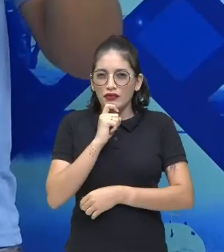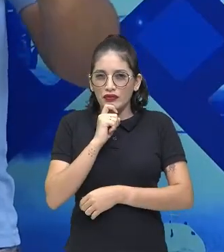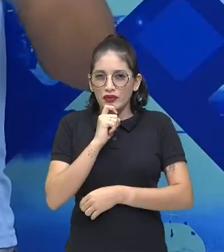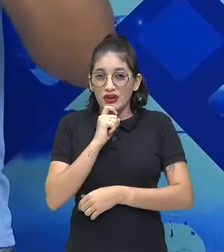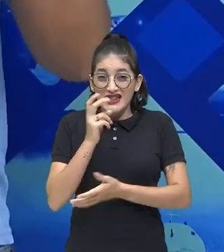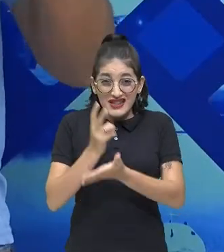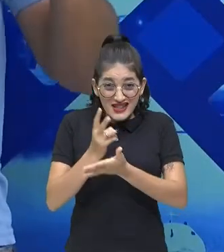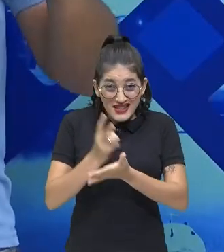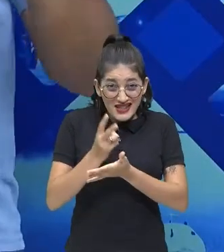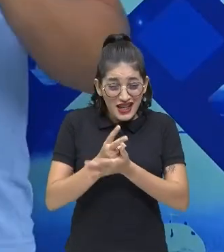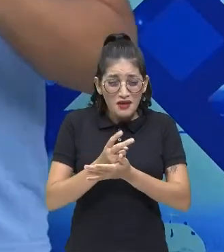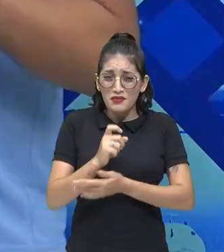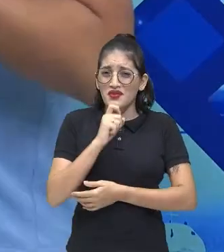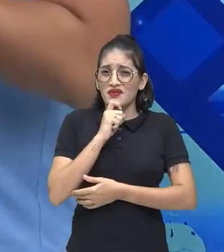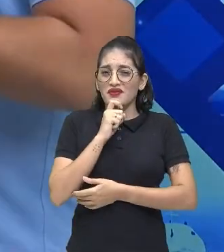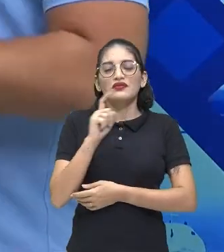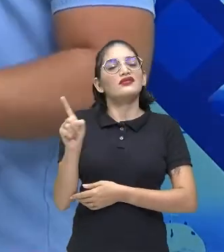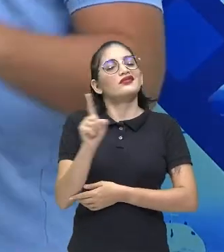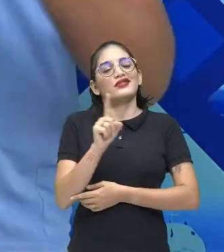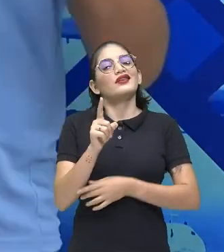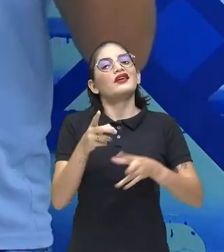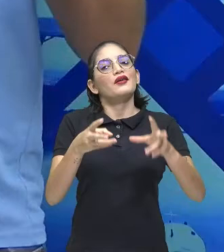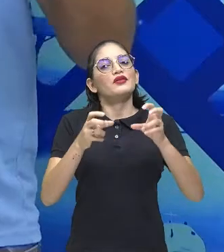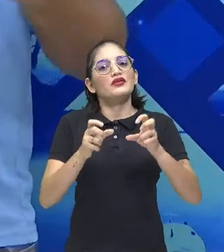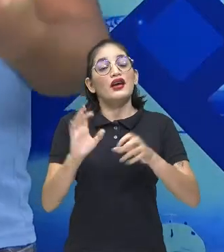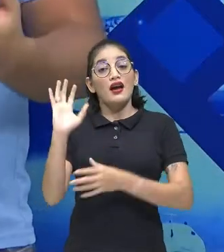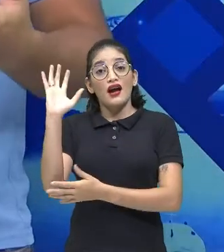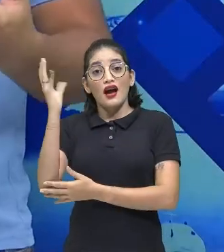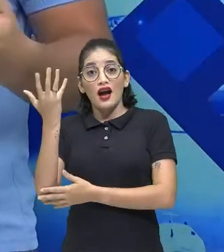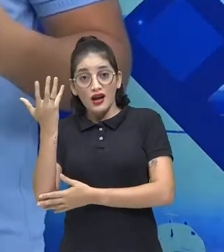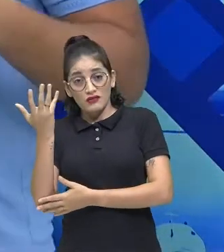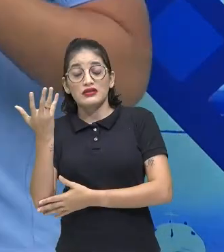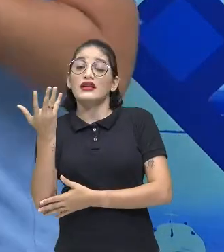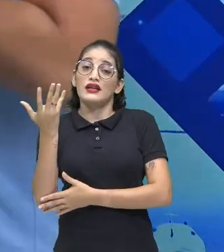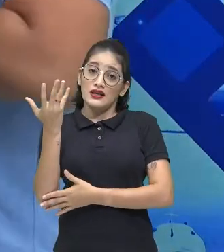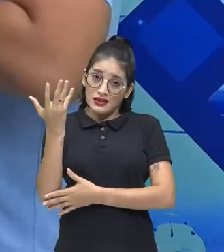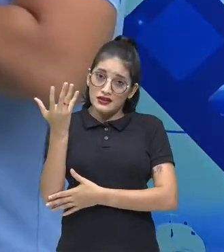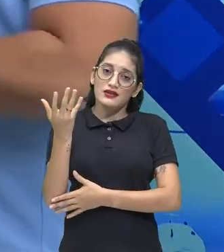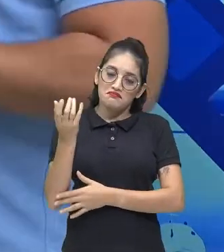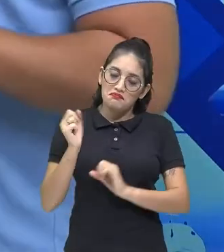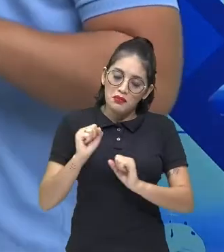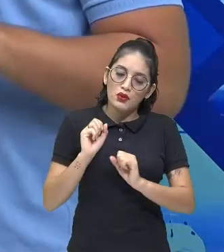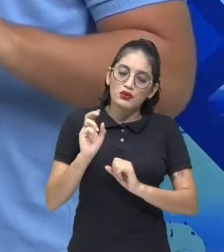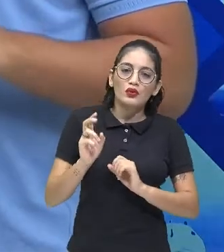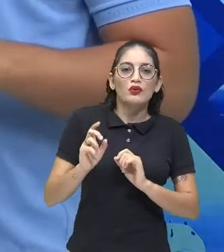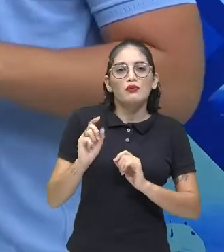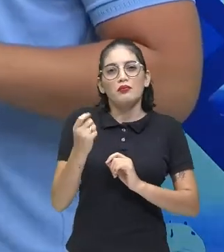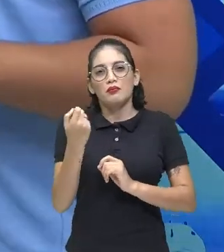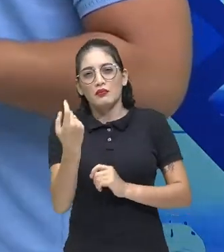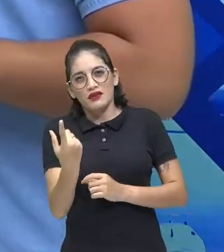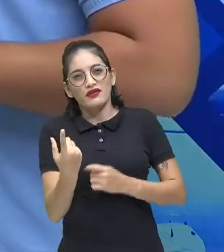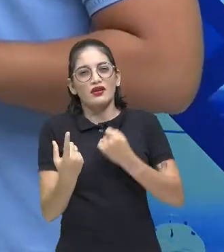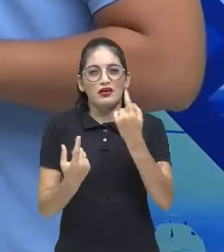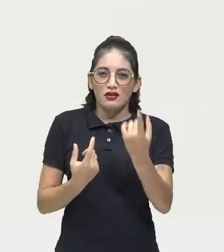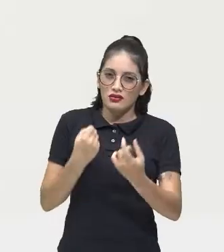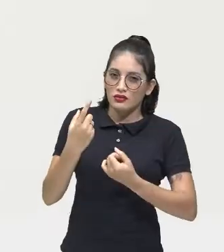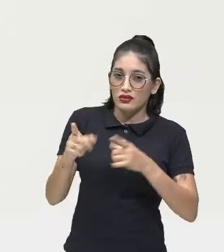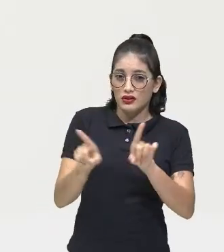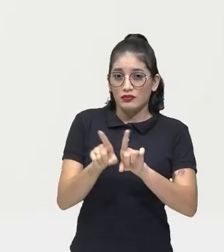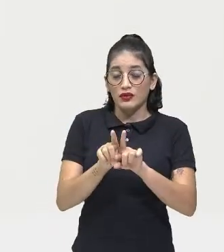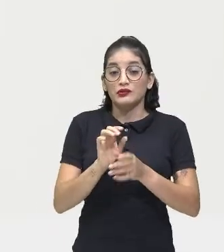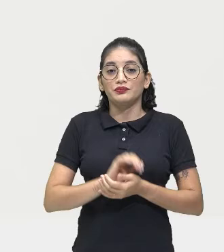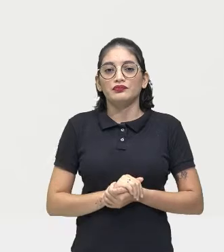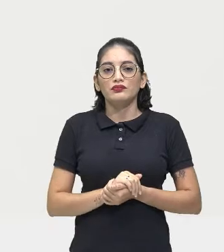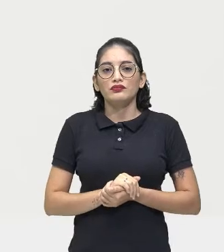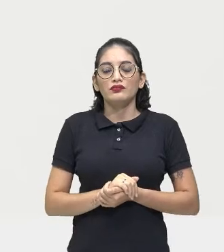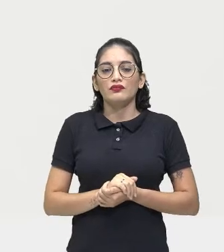está frio? Não. Percebo que é algo que acontece com frequência. O verbo traz essa ideia para a gente.